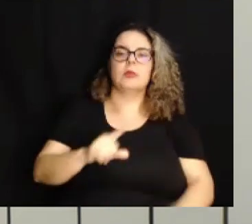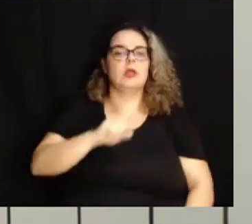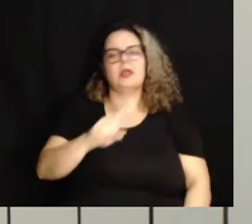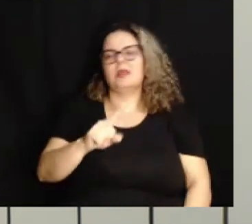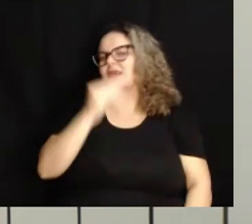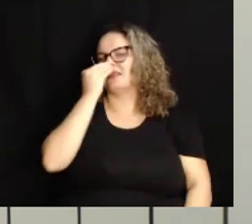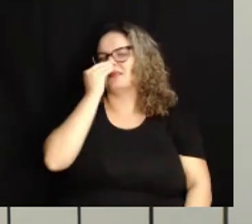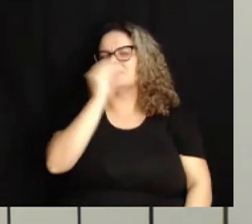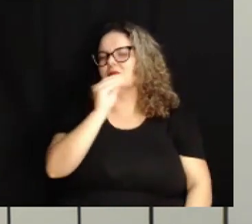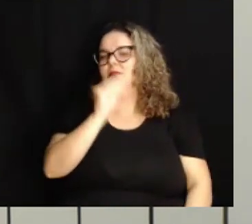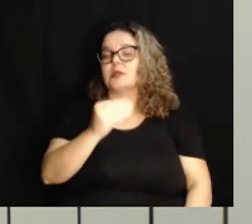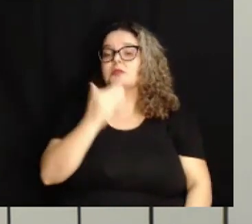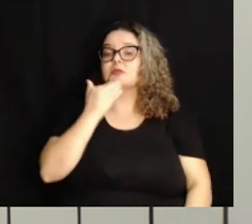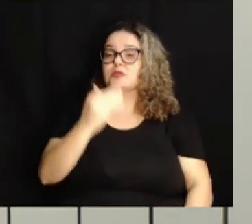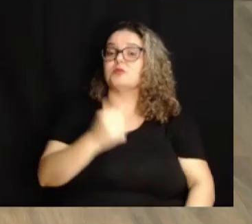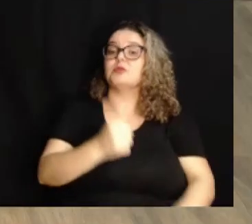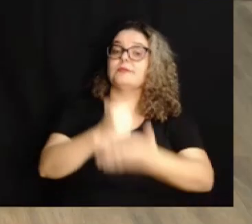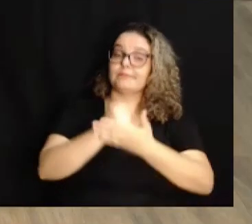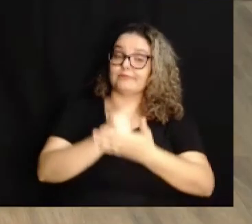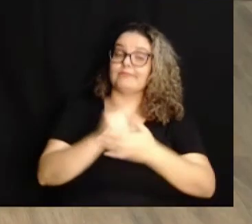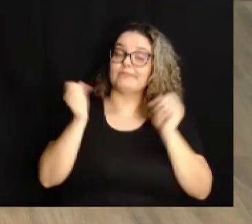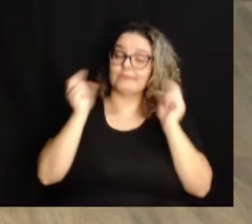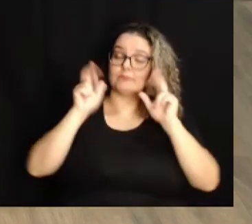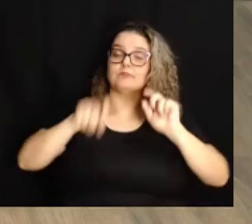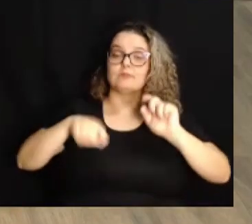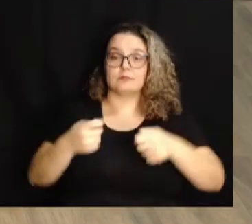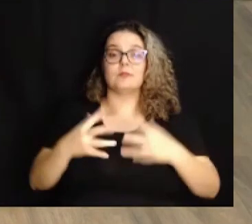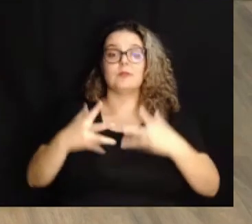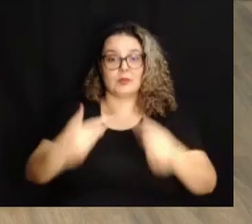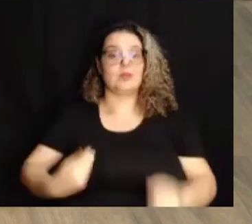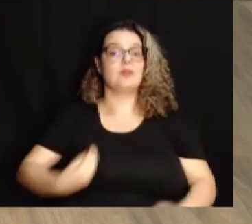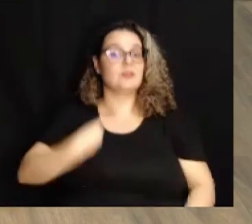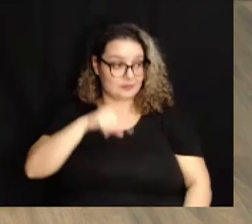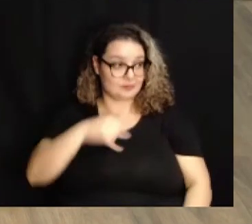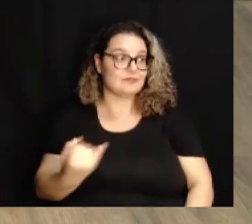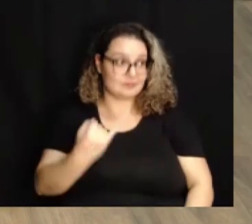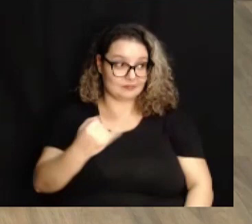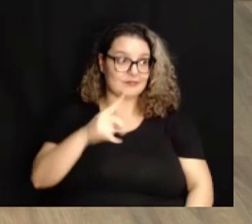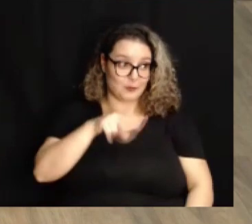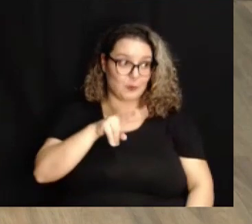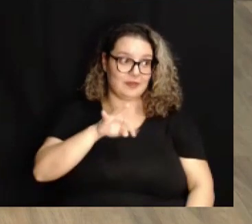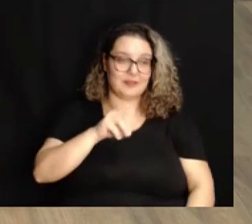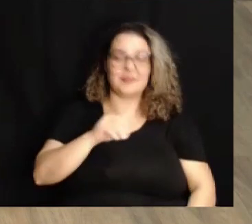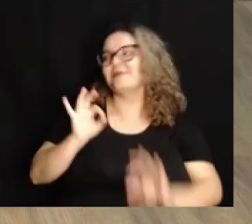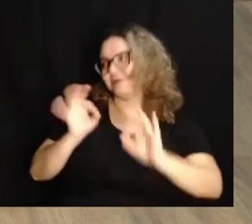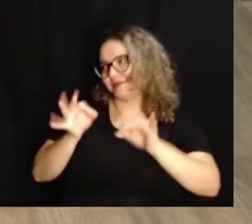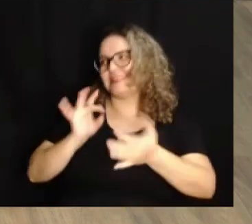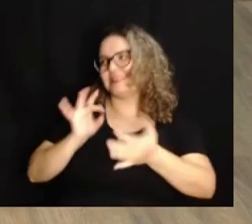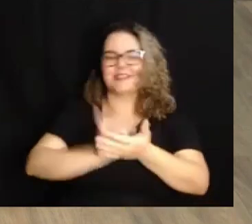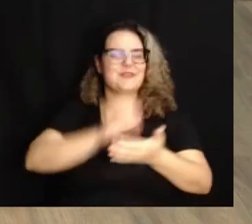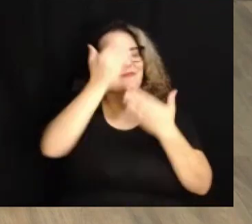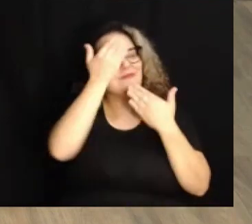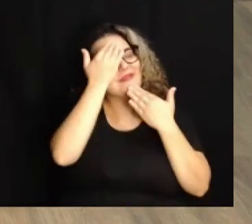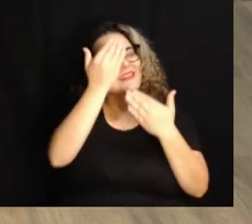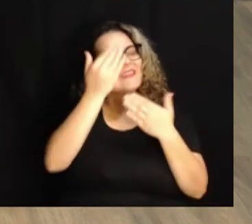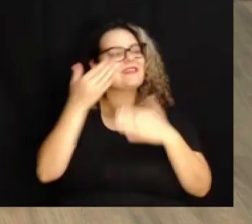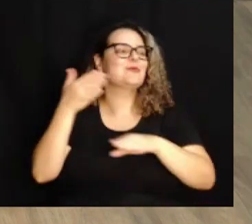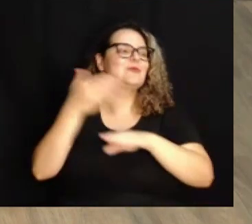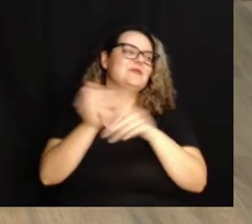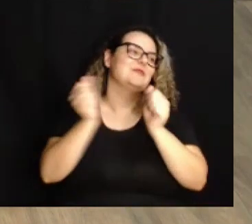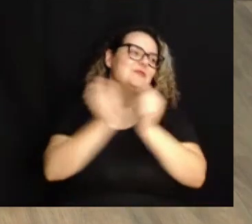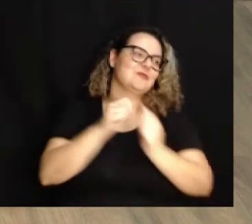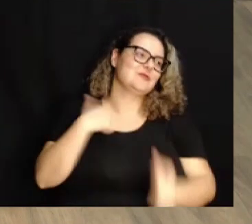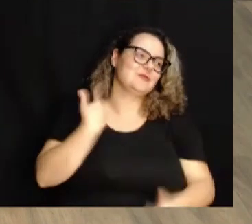aos sinais, porque todas as vidas importam, não é, Vitor? Muito obrigada pela sua participação com a gente, dividir o conhecimento